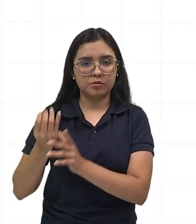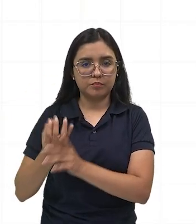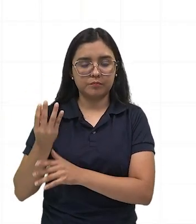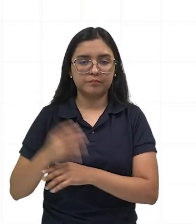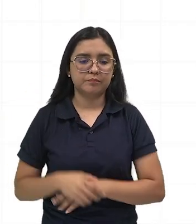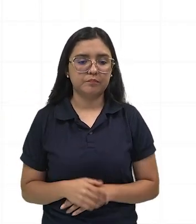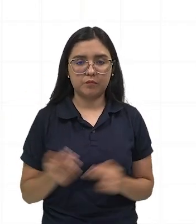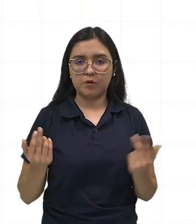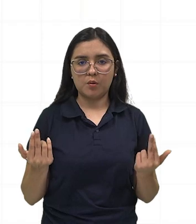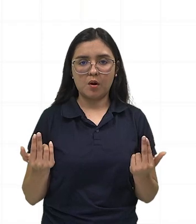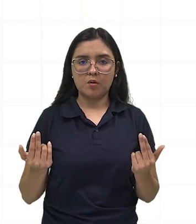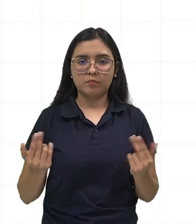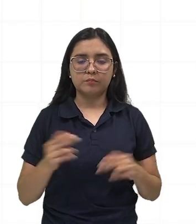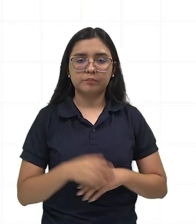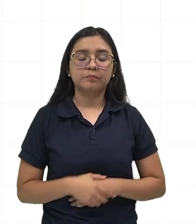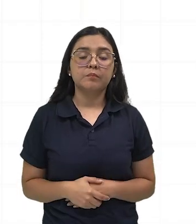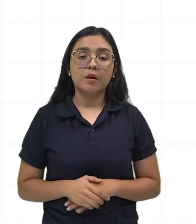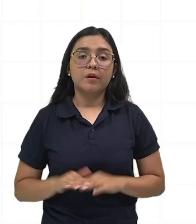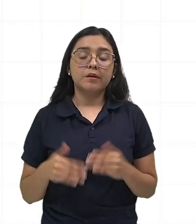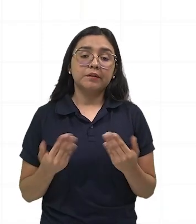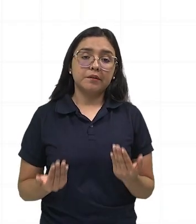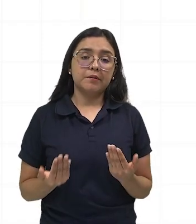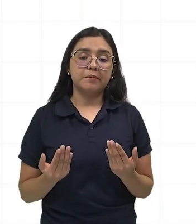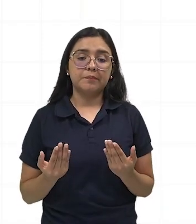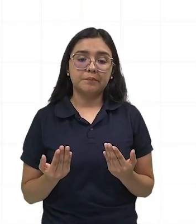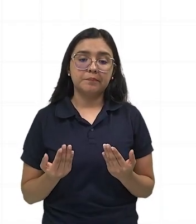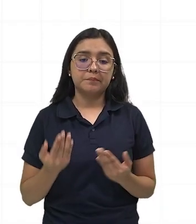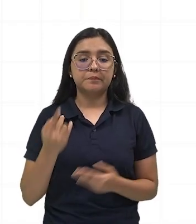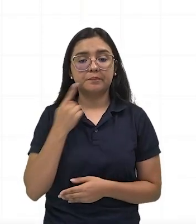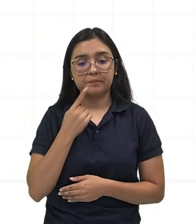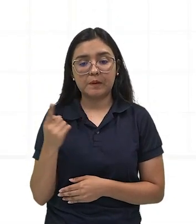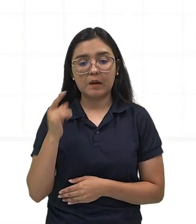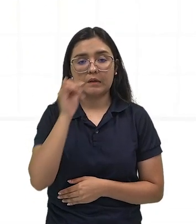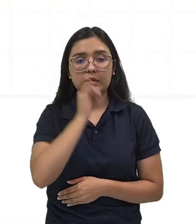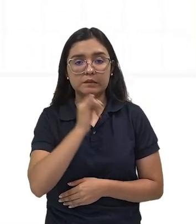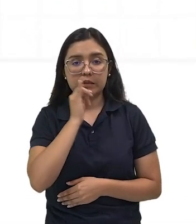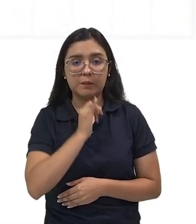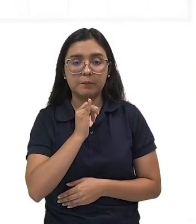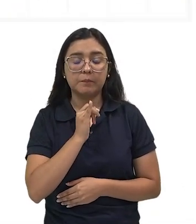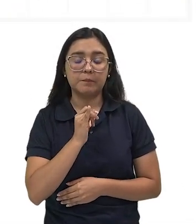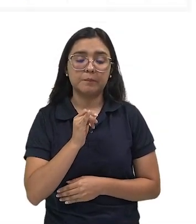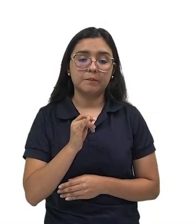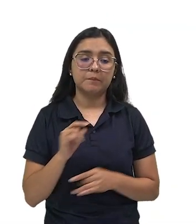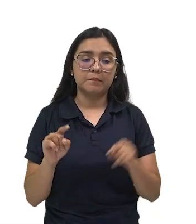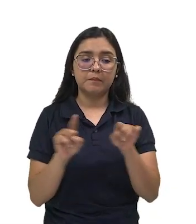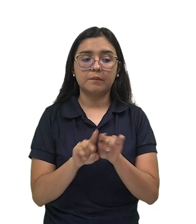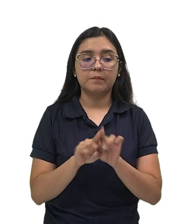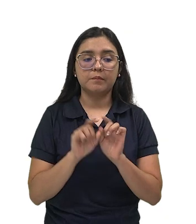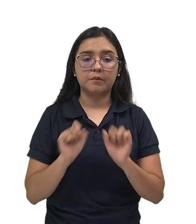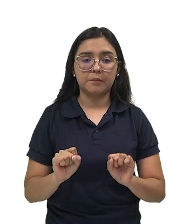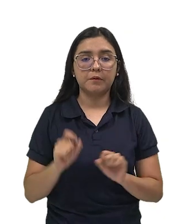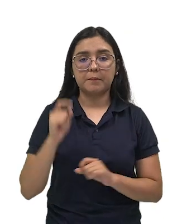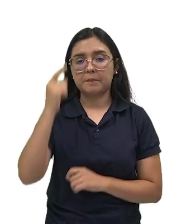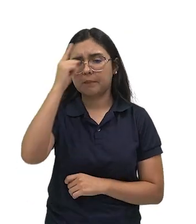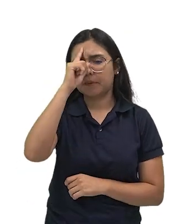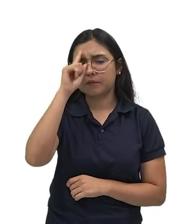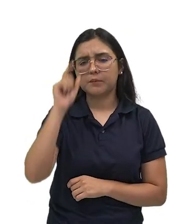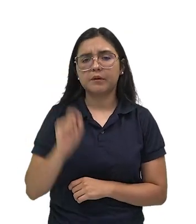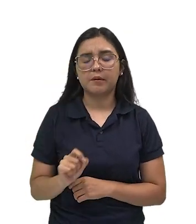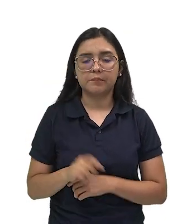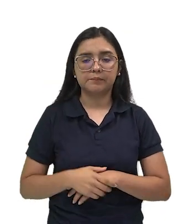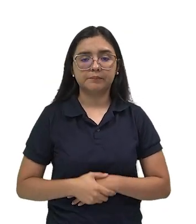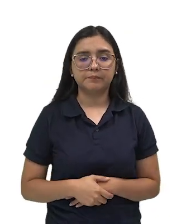Aumentou uma, aumentou outra. Nesse mesmo exemplo aqui, né, nós podemos exatamente pensar